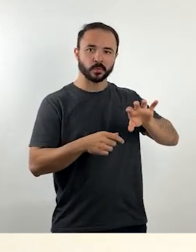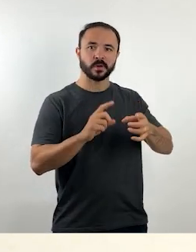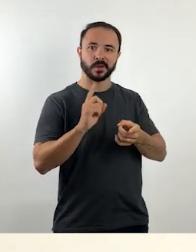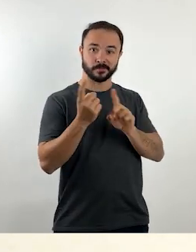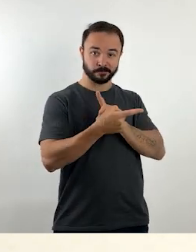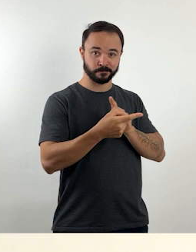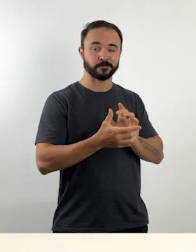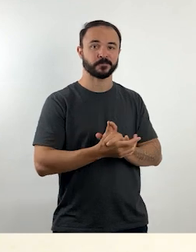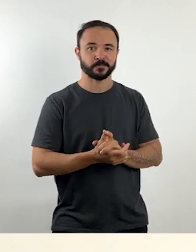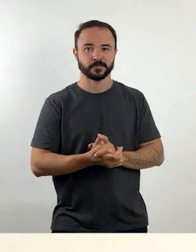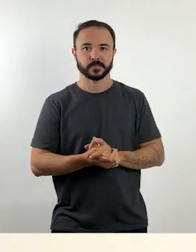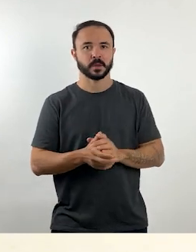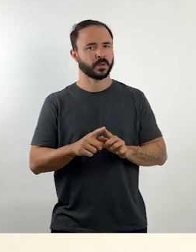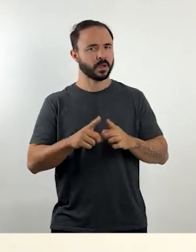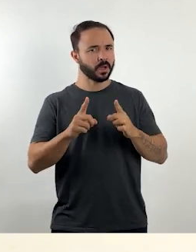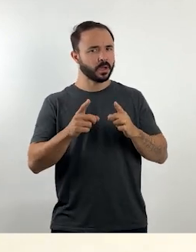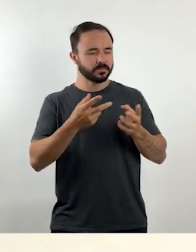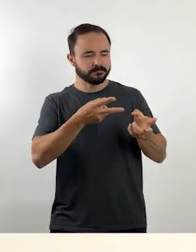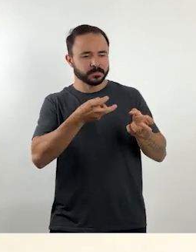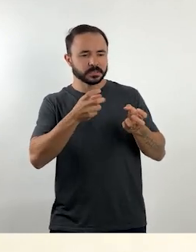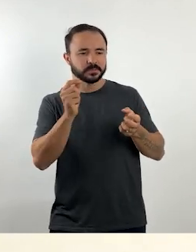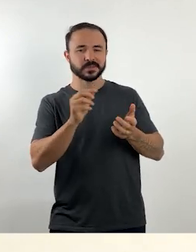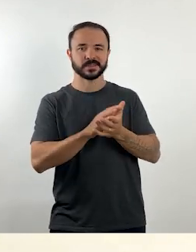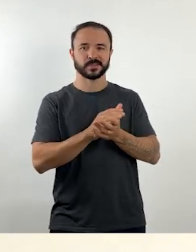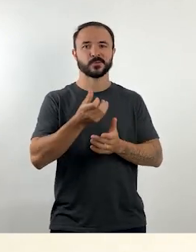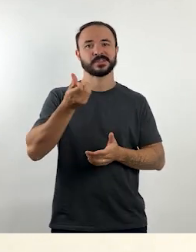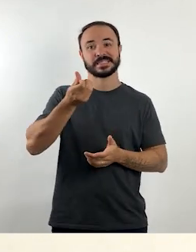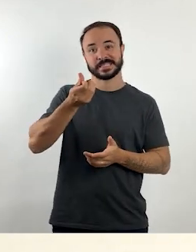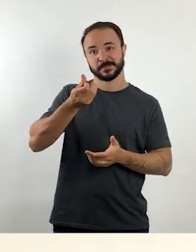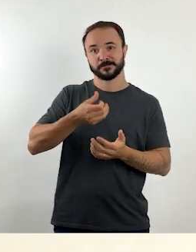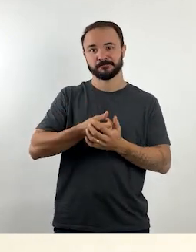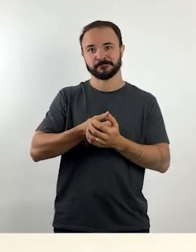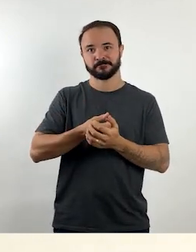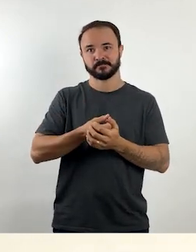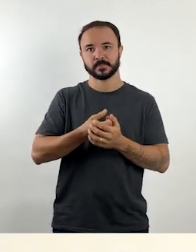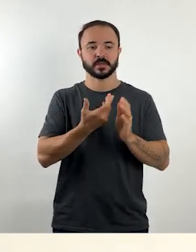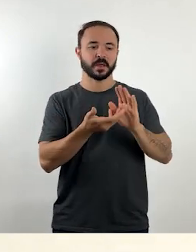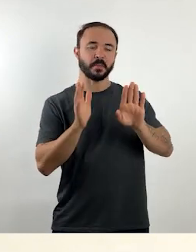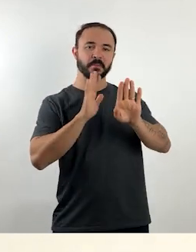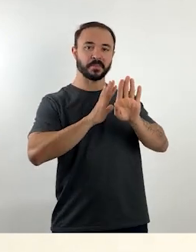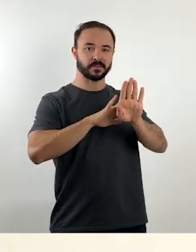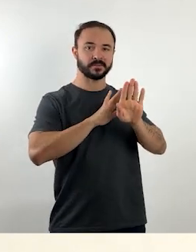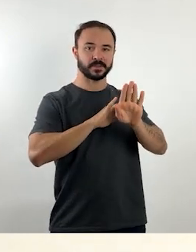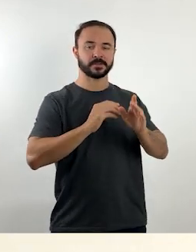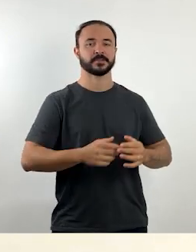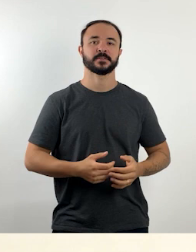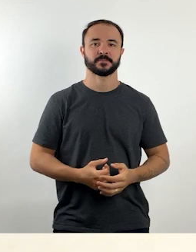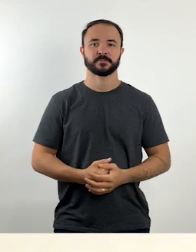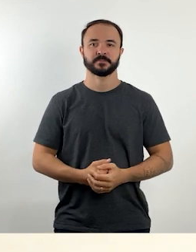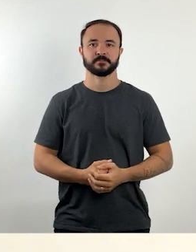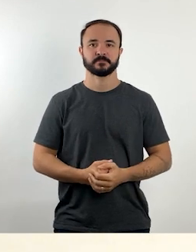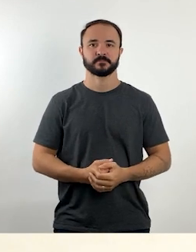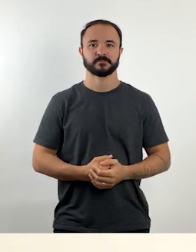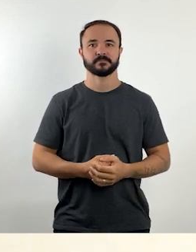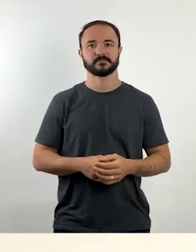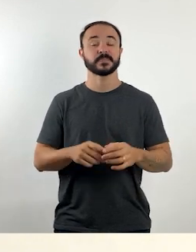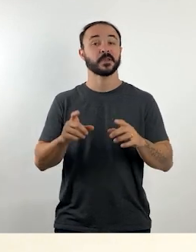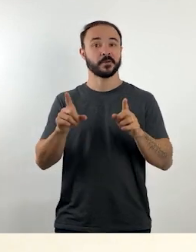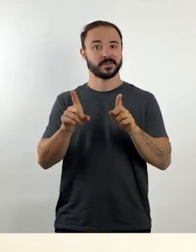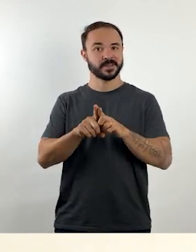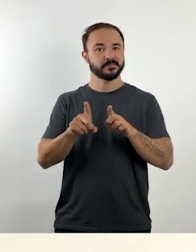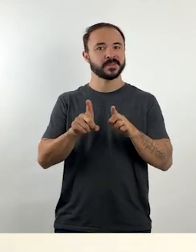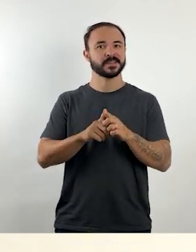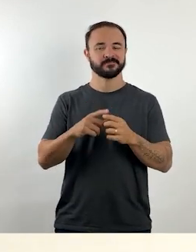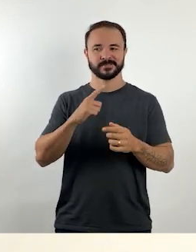Só que observe agora que isso aqui no passo 6 ele fica para trás. Tá? E aí eu vou colocar